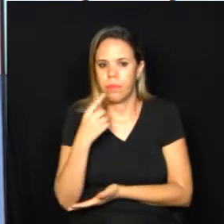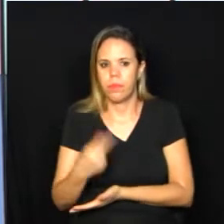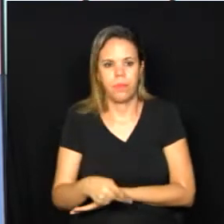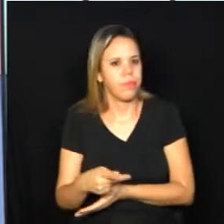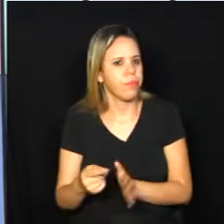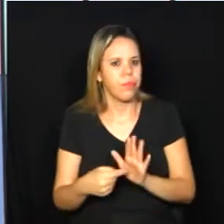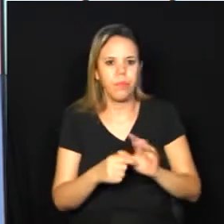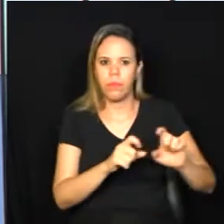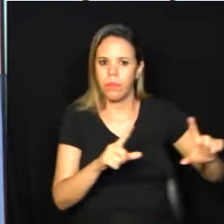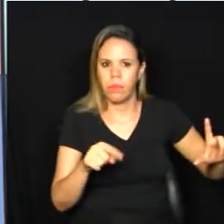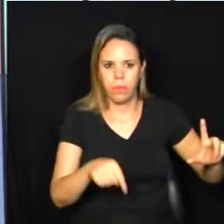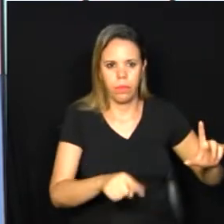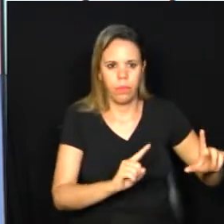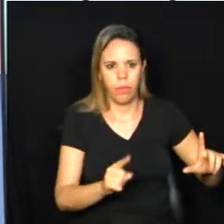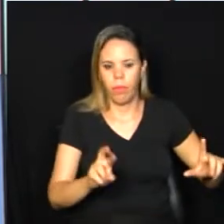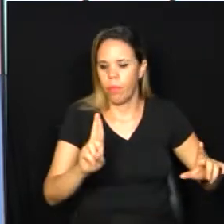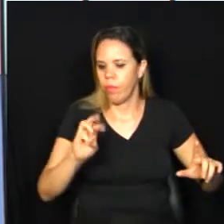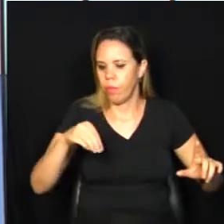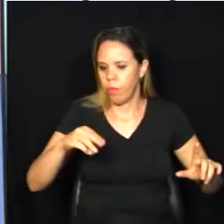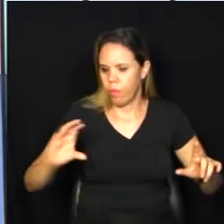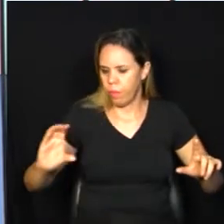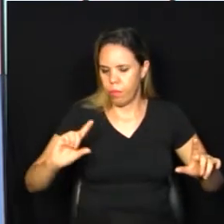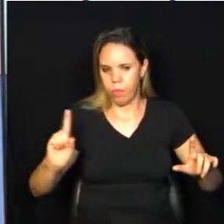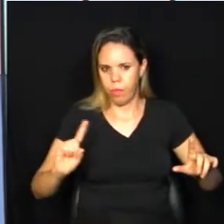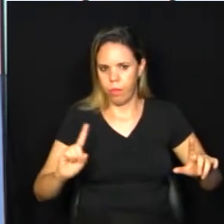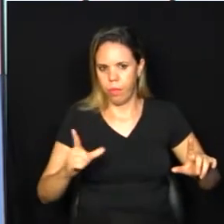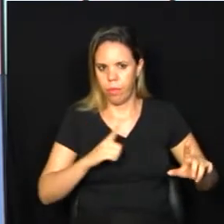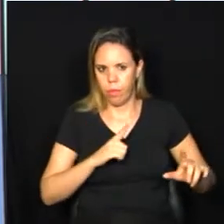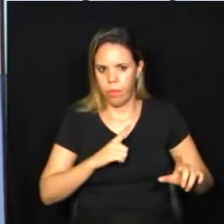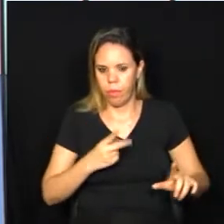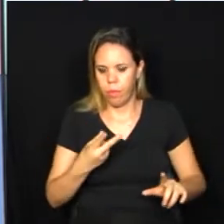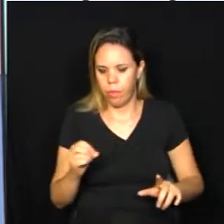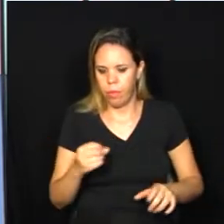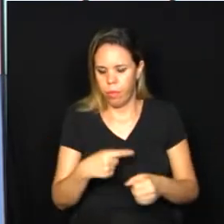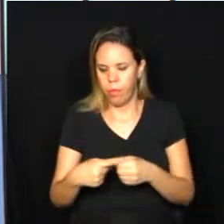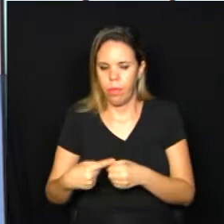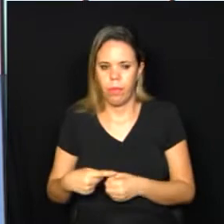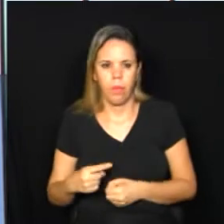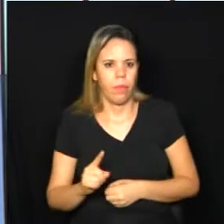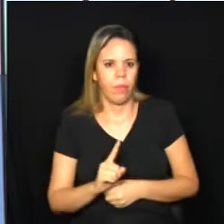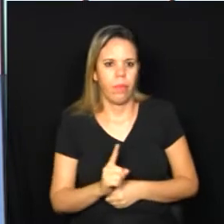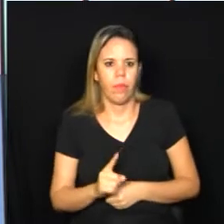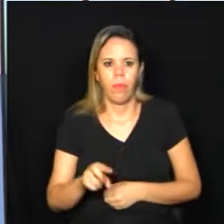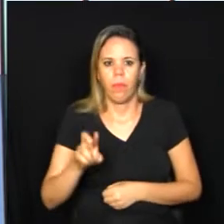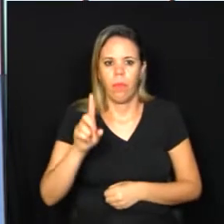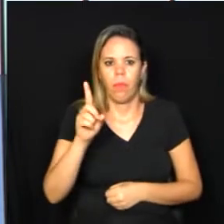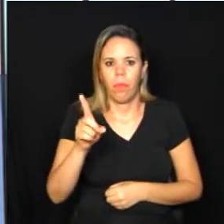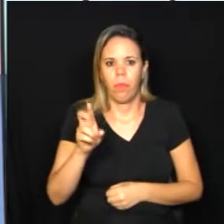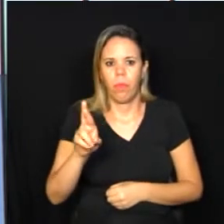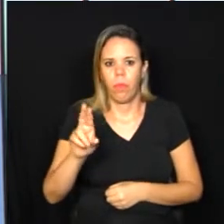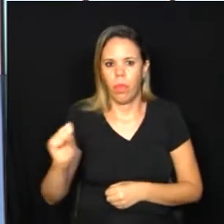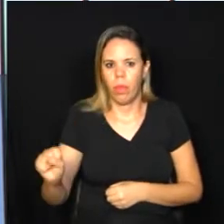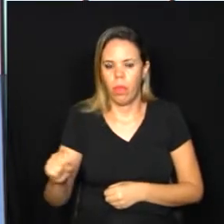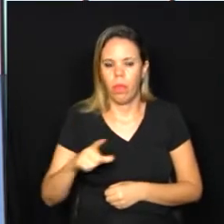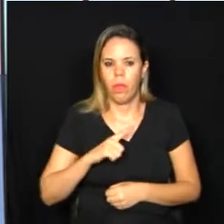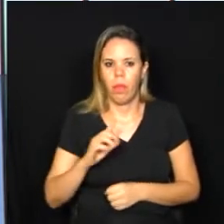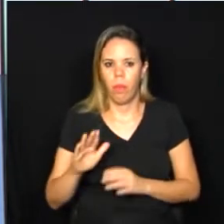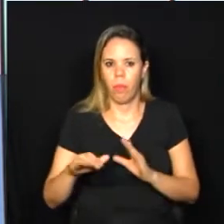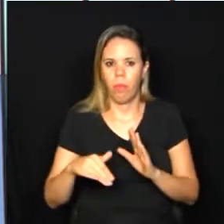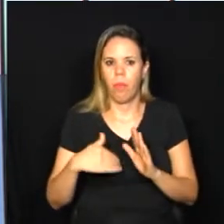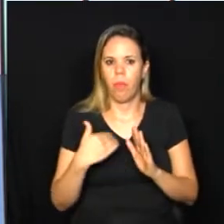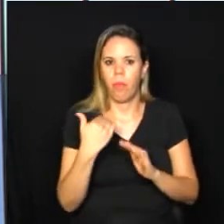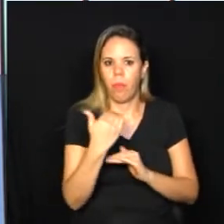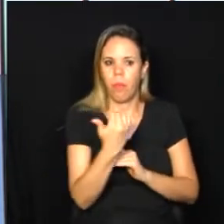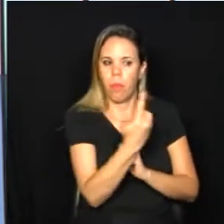quadro que a gente mostra da RMC, que tem 20 municípios. A DRS tem, além desses